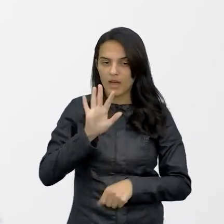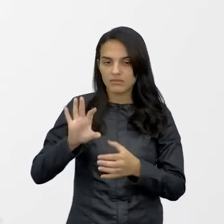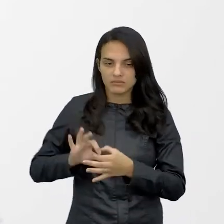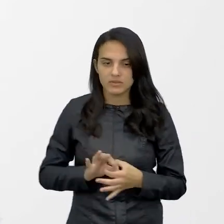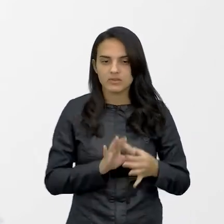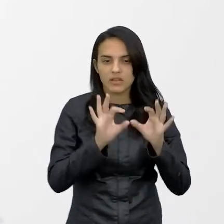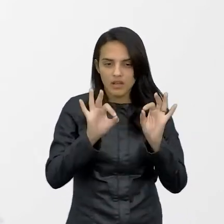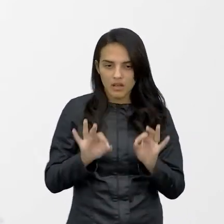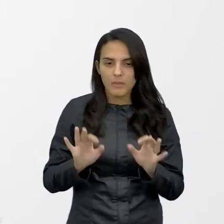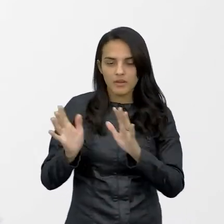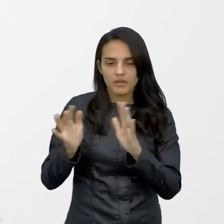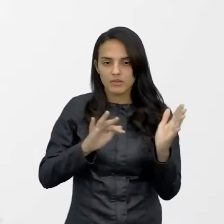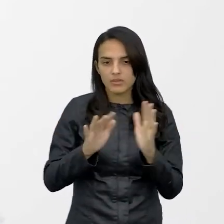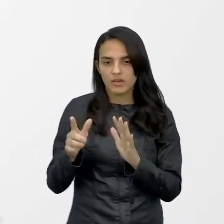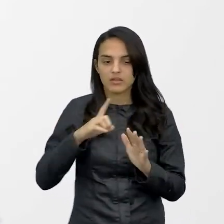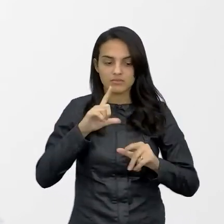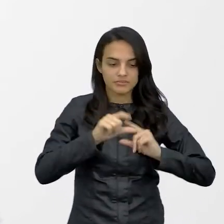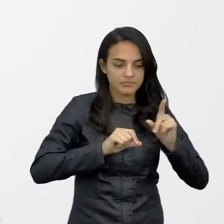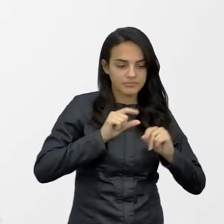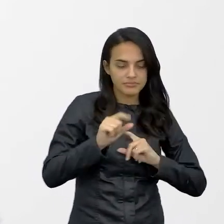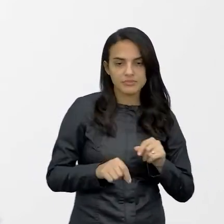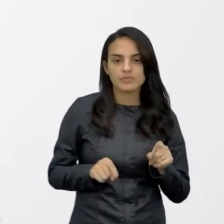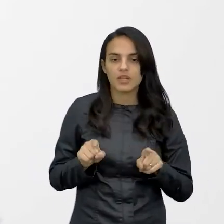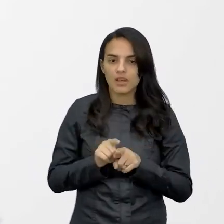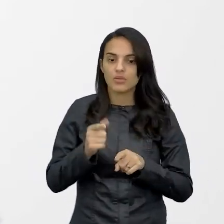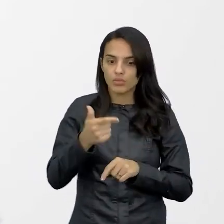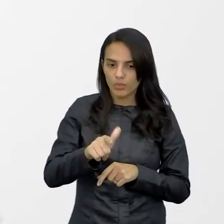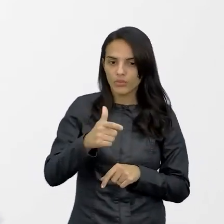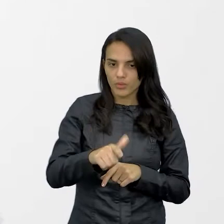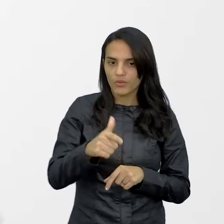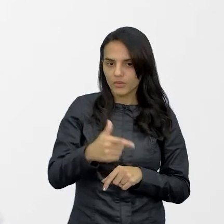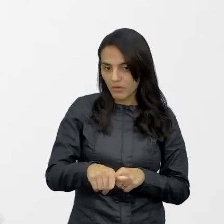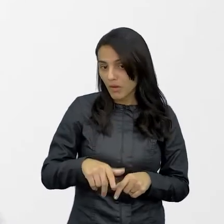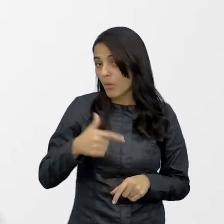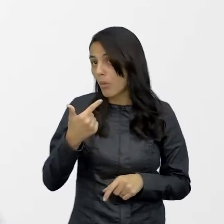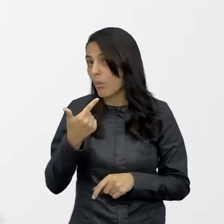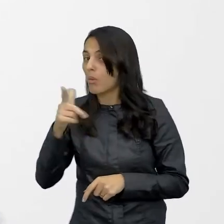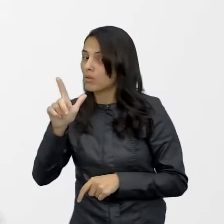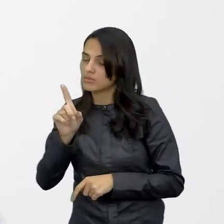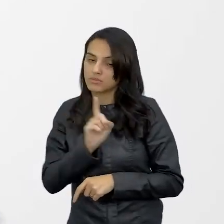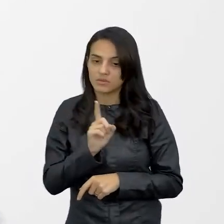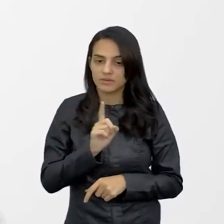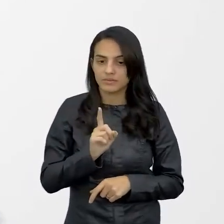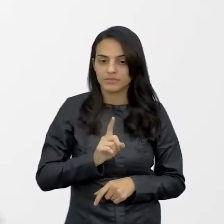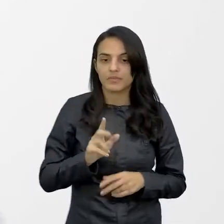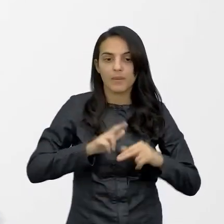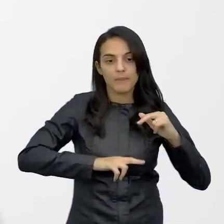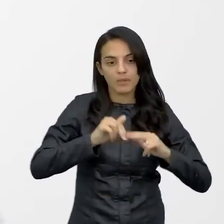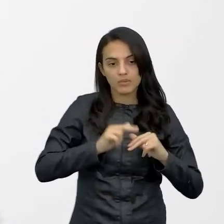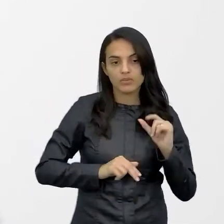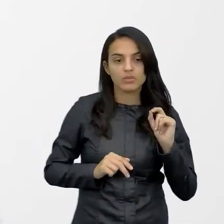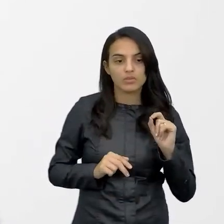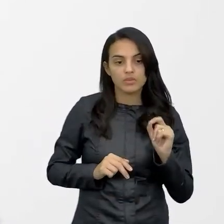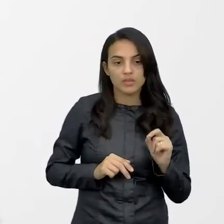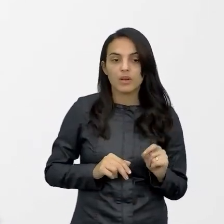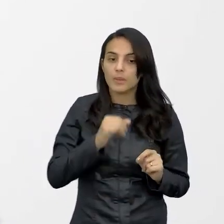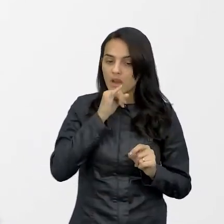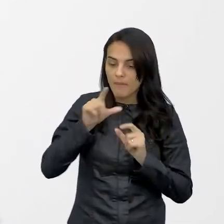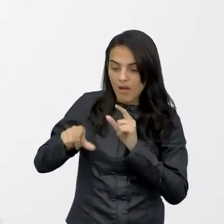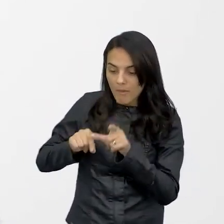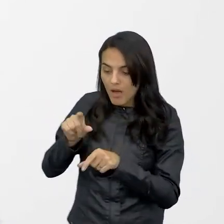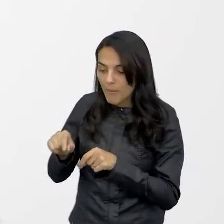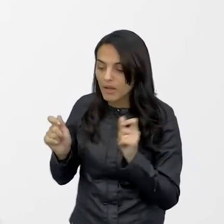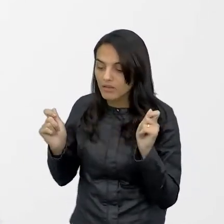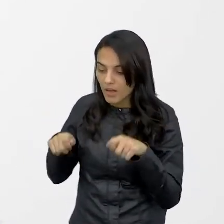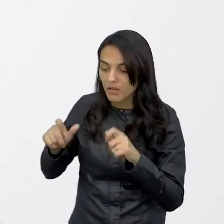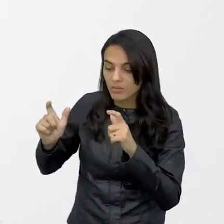para esse ambiente são selecionados e replicados, enquanto outros não são. Produtos são sujeitos à seleção dentro